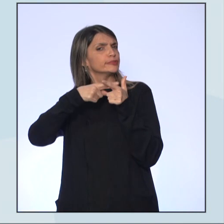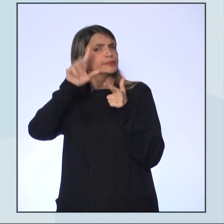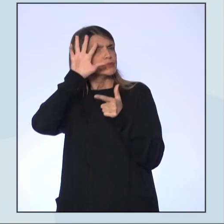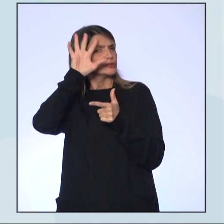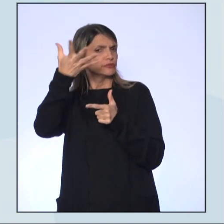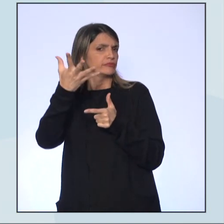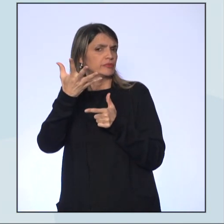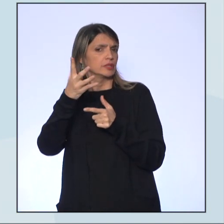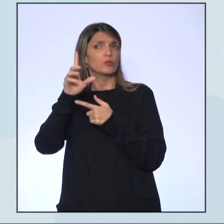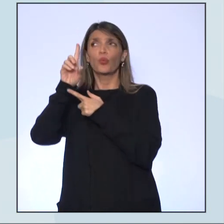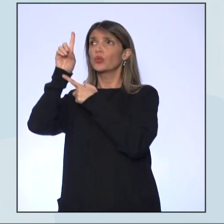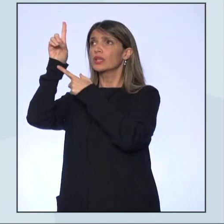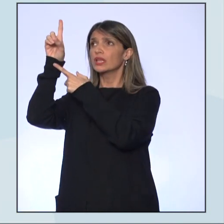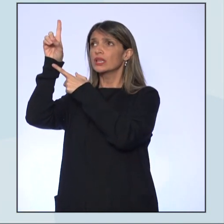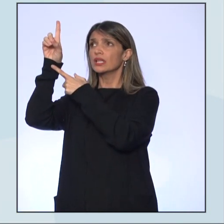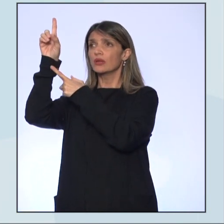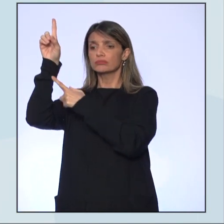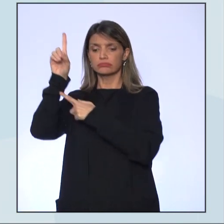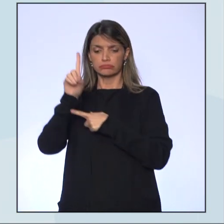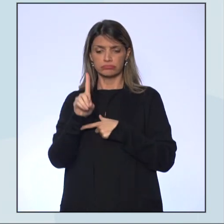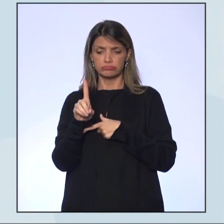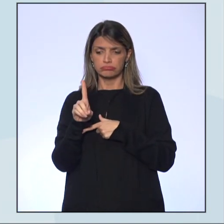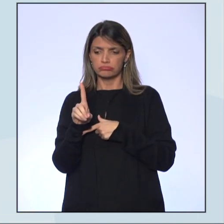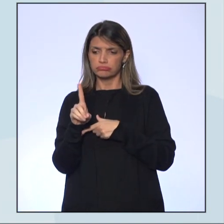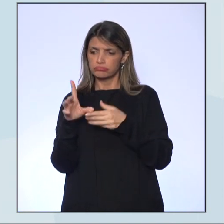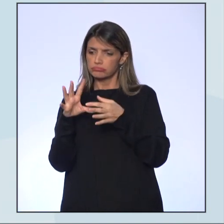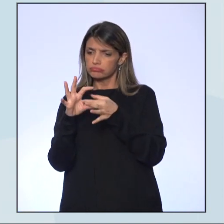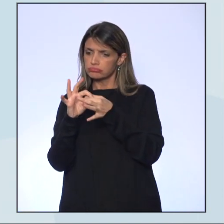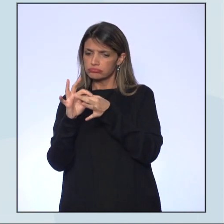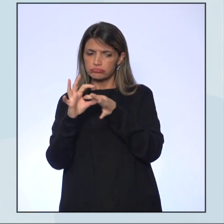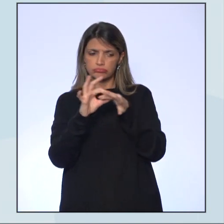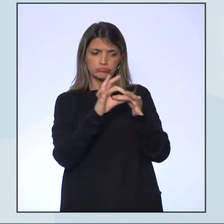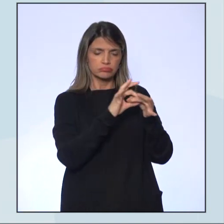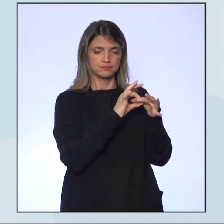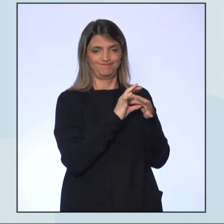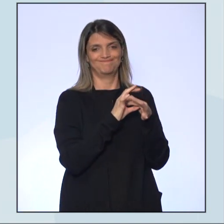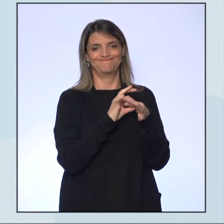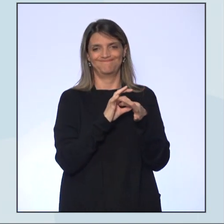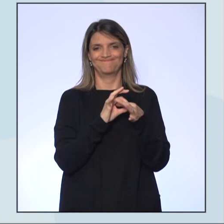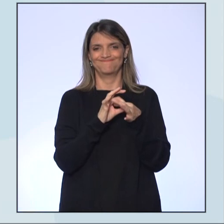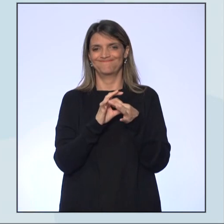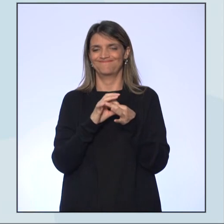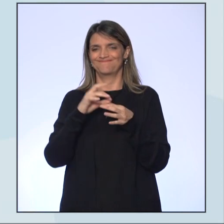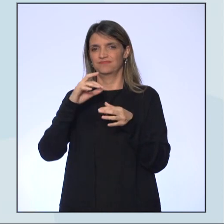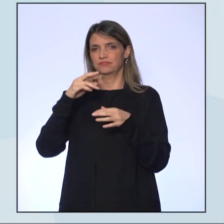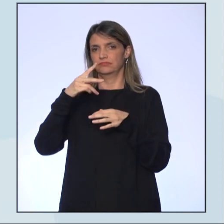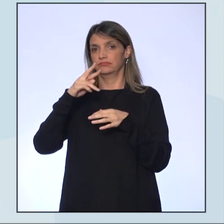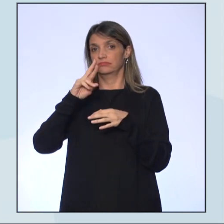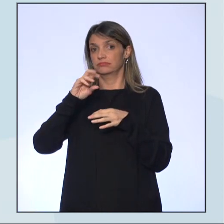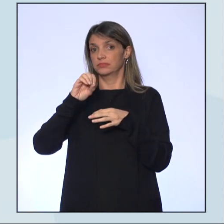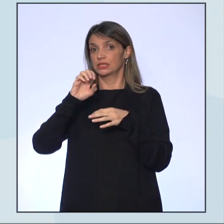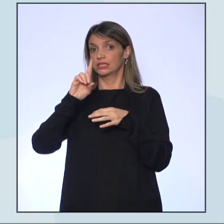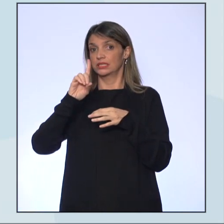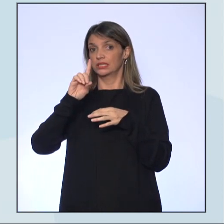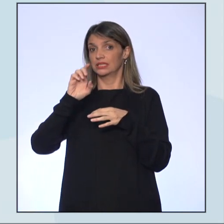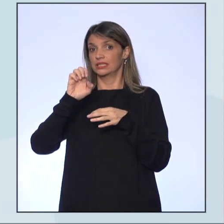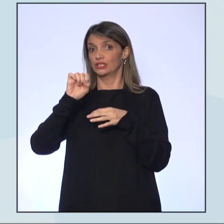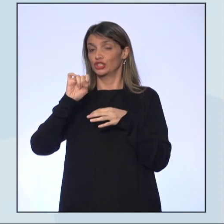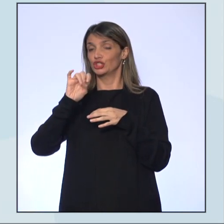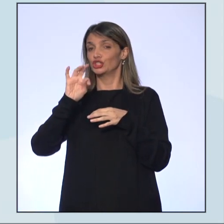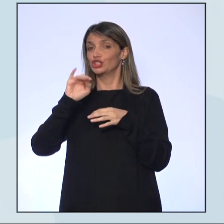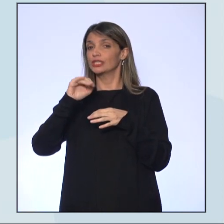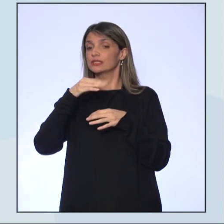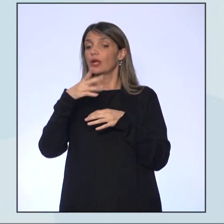próprio Deus reatando os laços. Deus, então, segundo a doutrina da predestinação, escolheu alguns dos